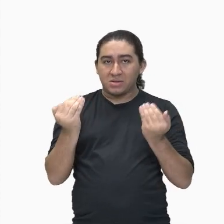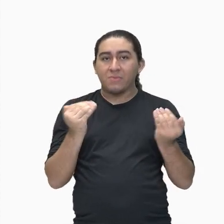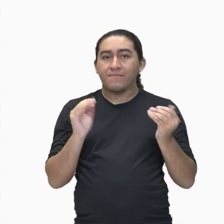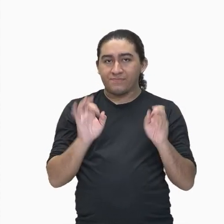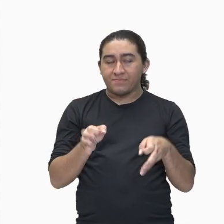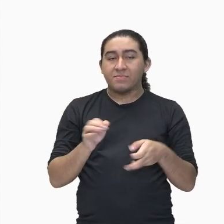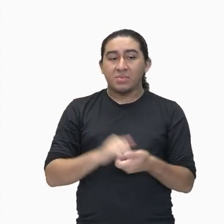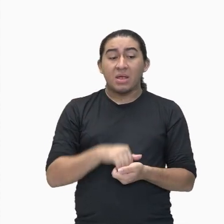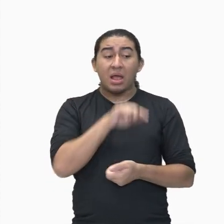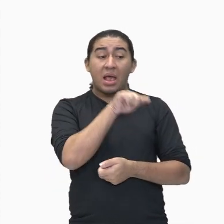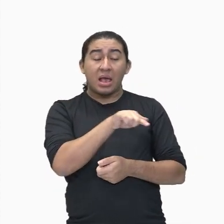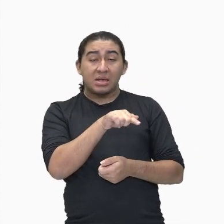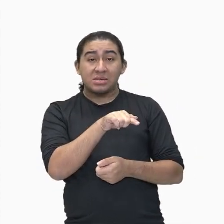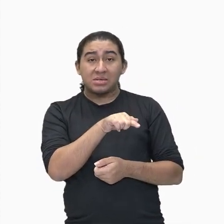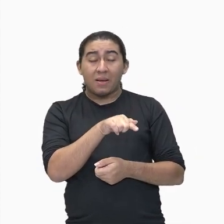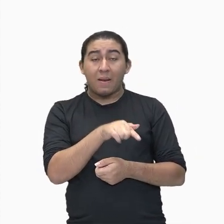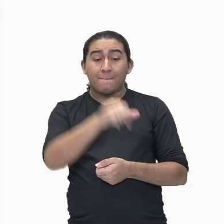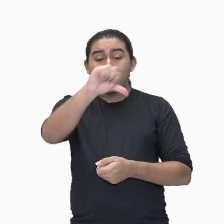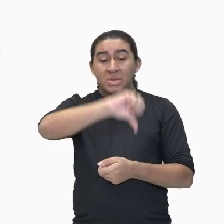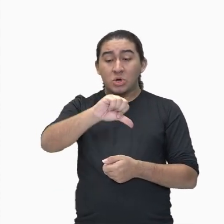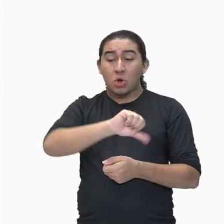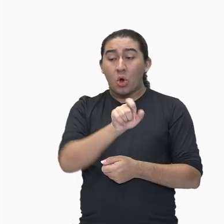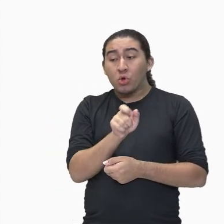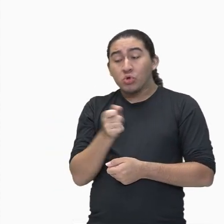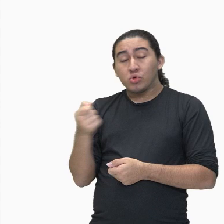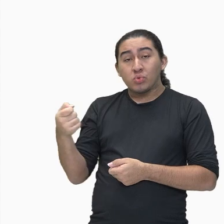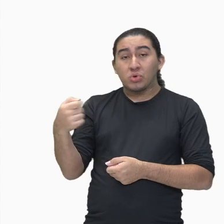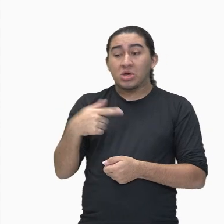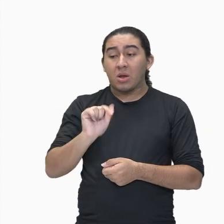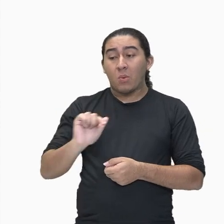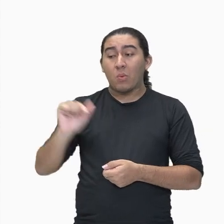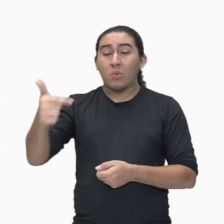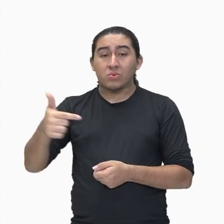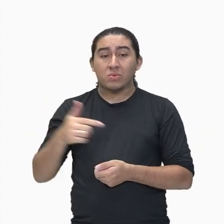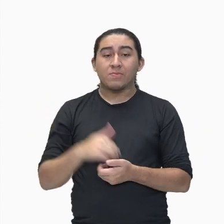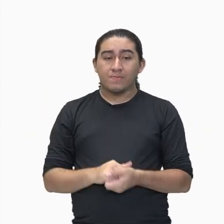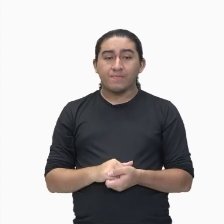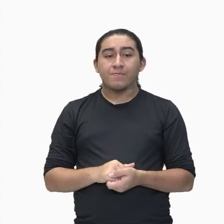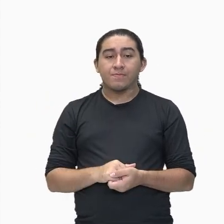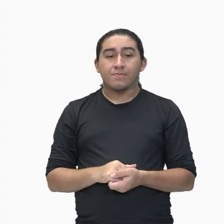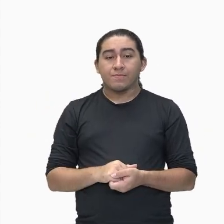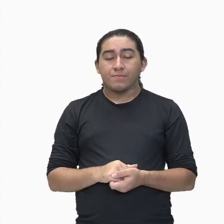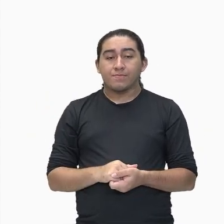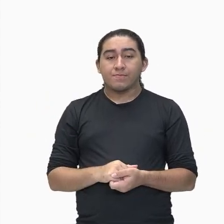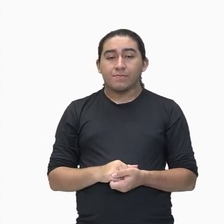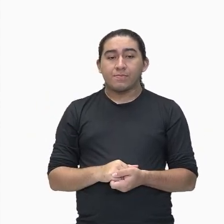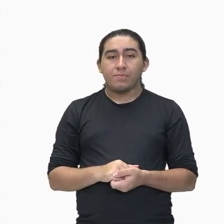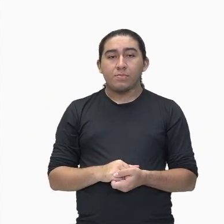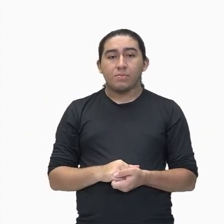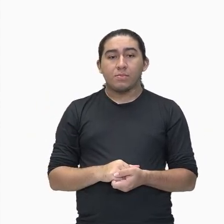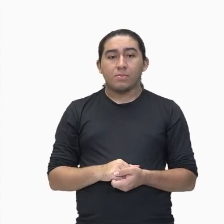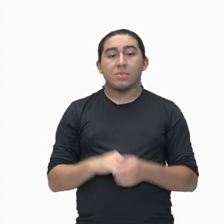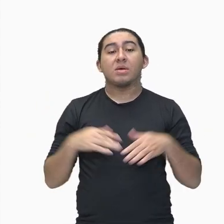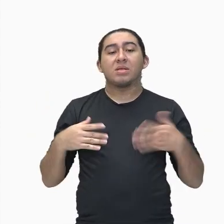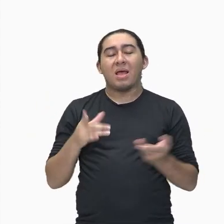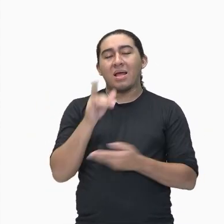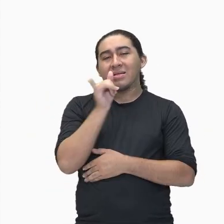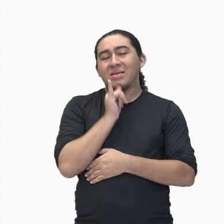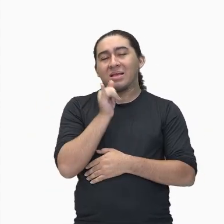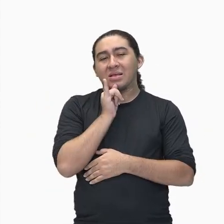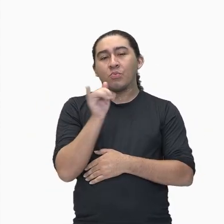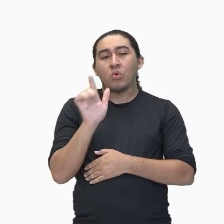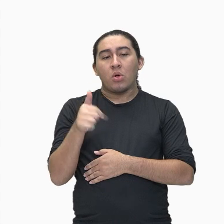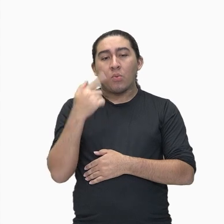aquilo. Grande. Olha só essa, deixa eu ver o que eu vou dizer aqui, esta